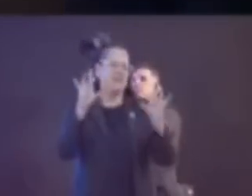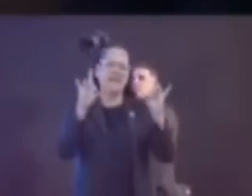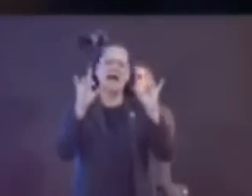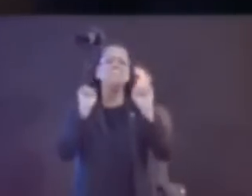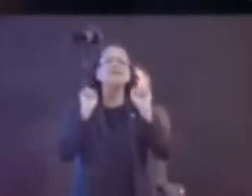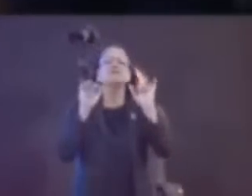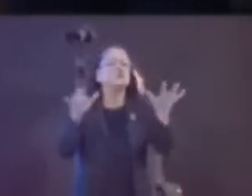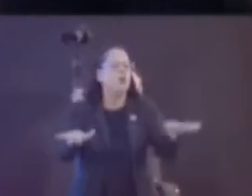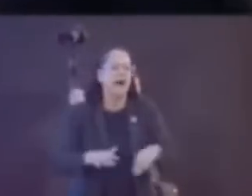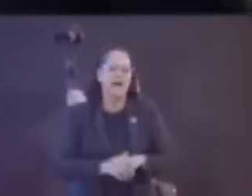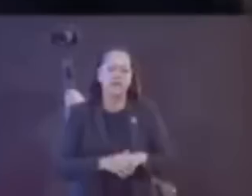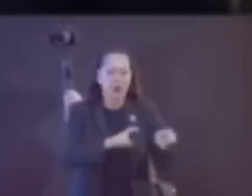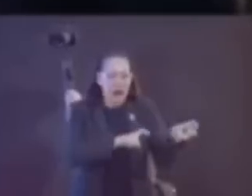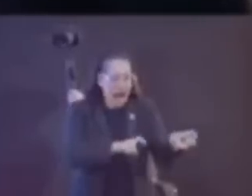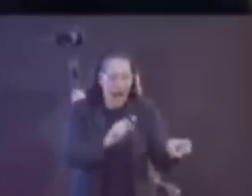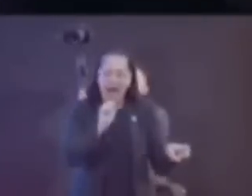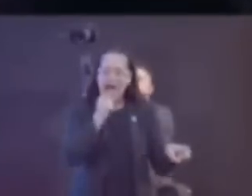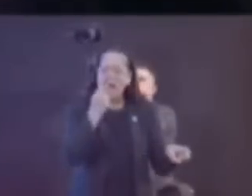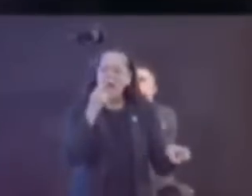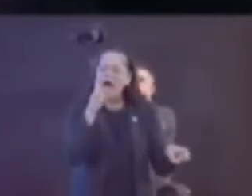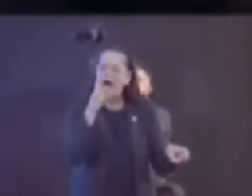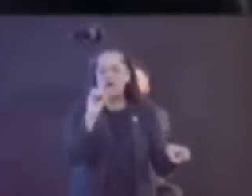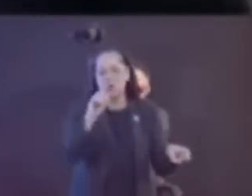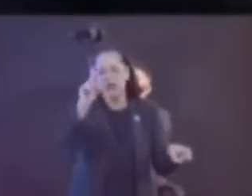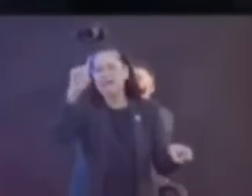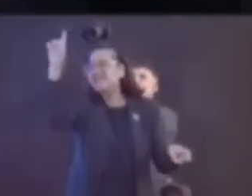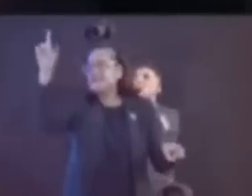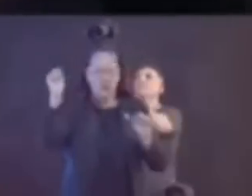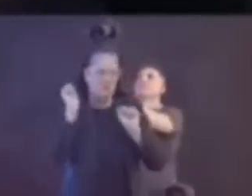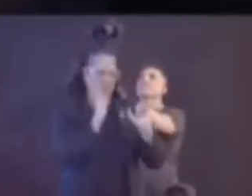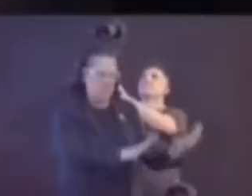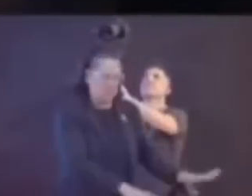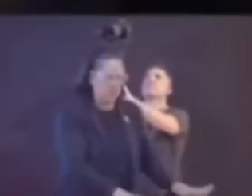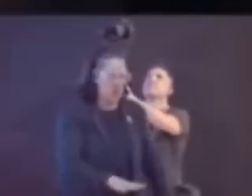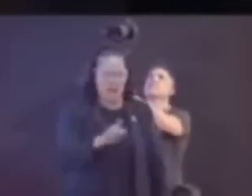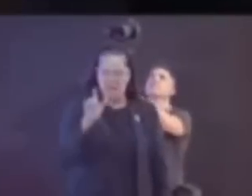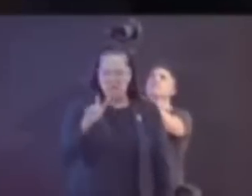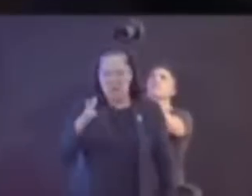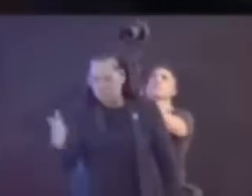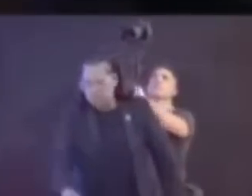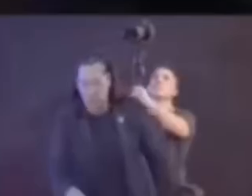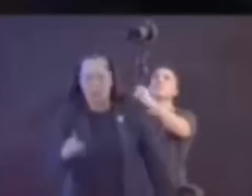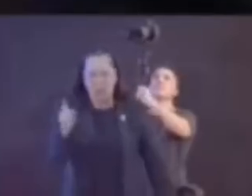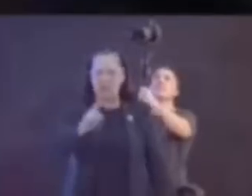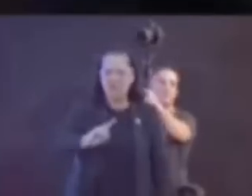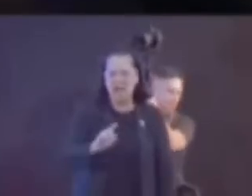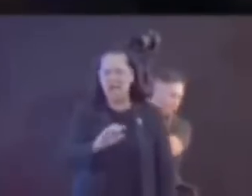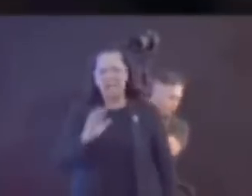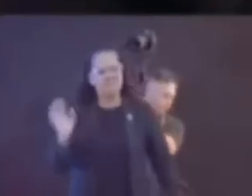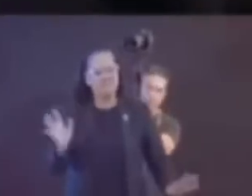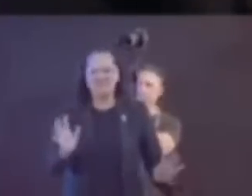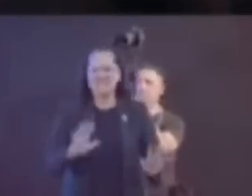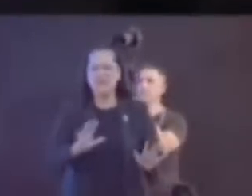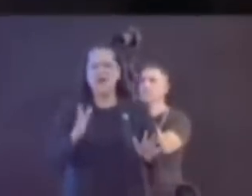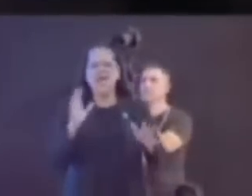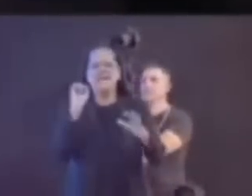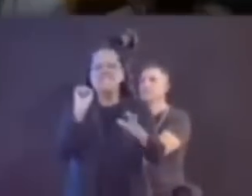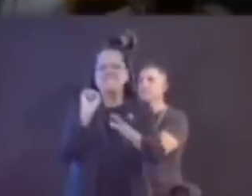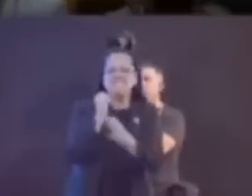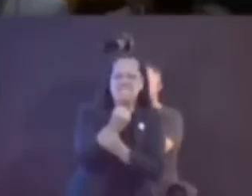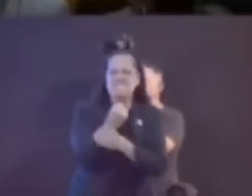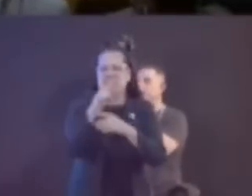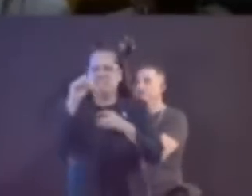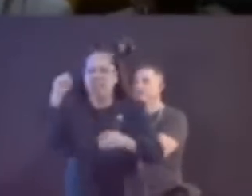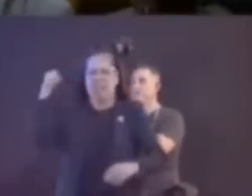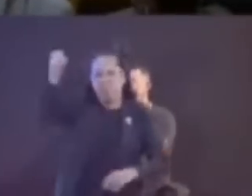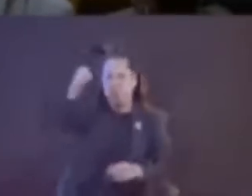O agro é abençoado por Deus, o agro não é direitista, o agro não é fascista, o